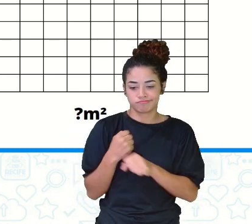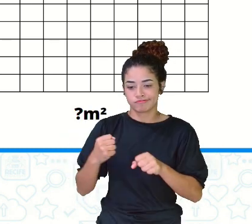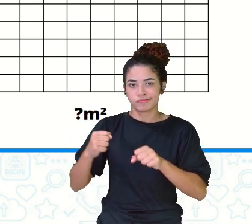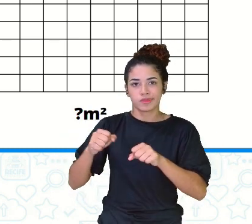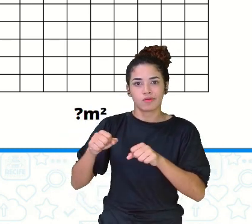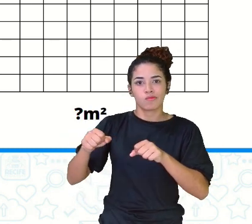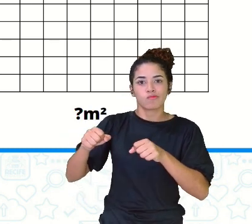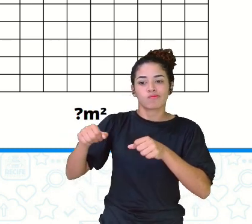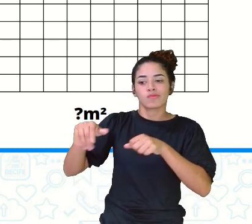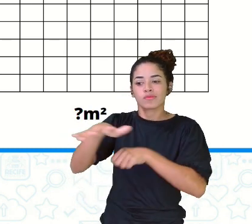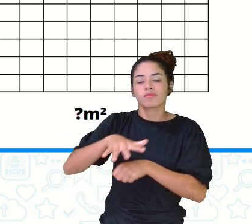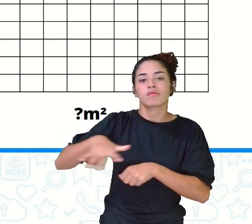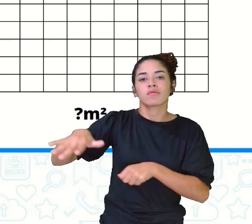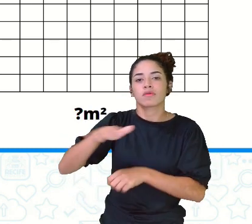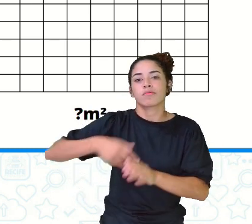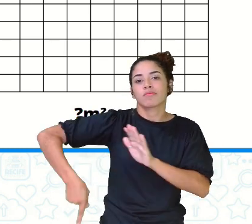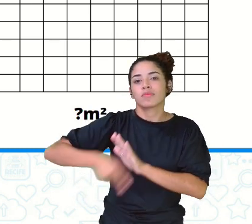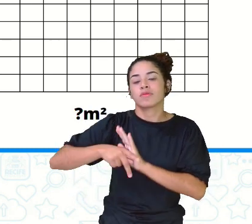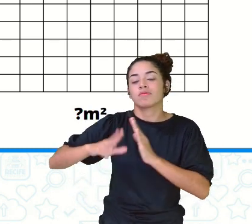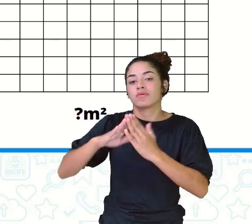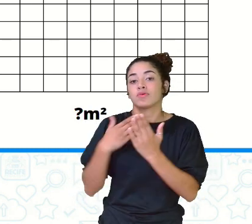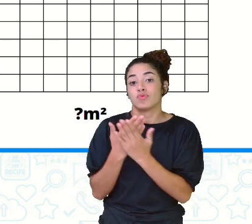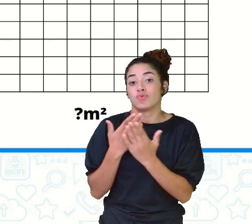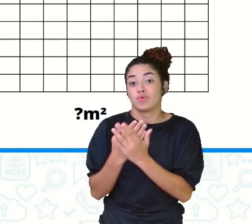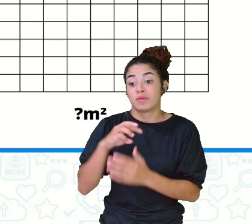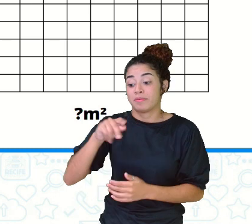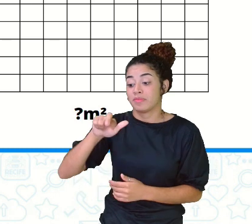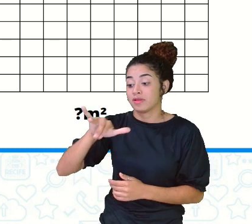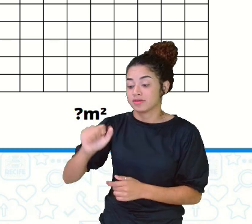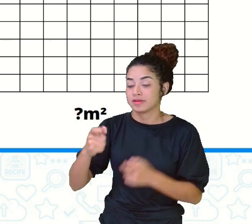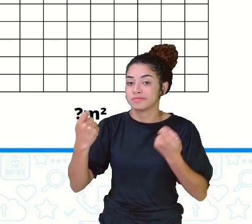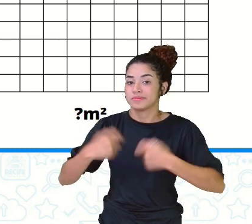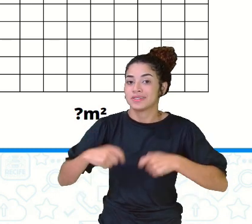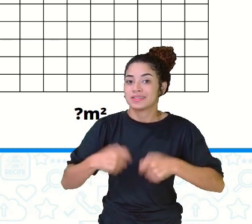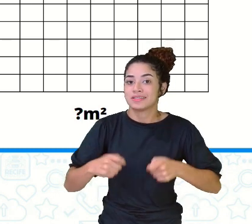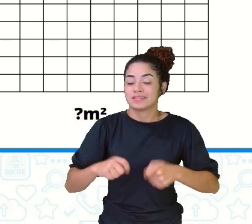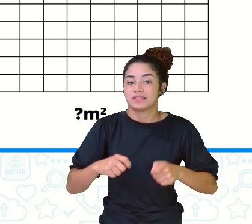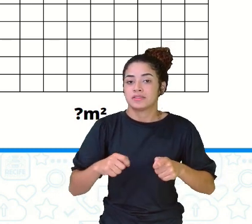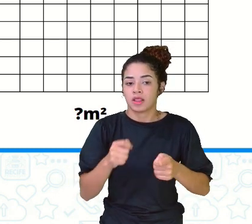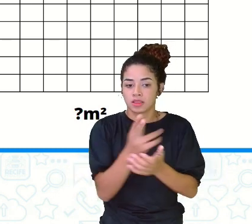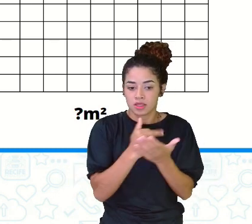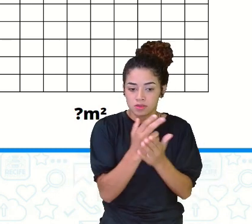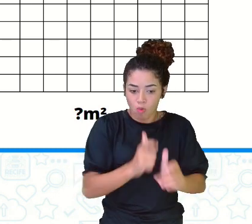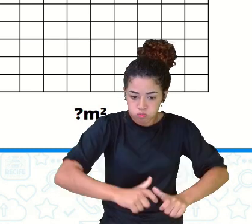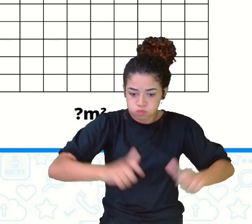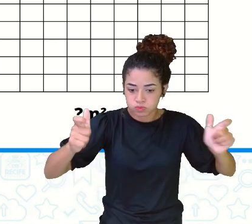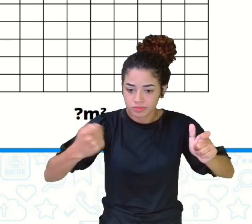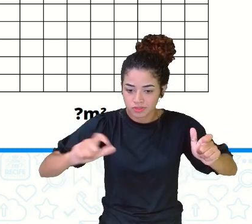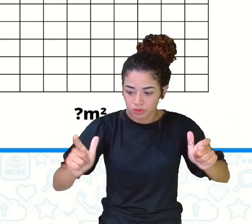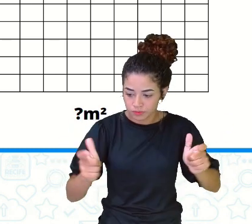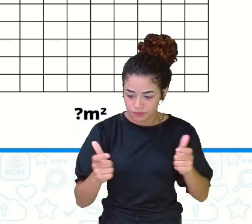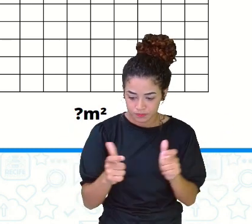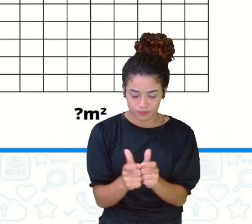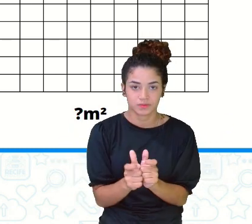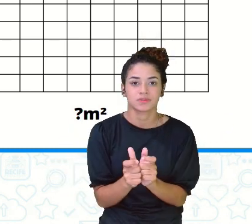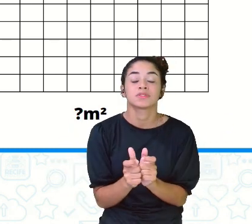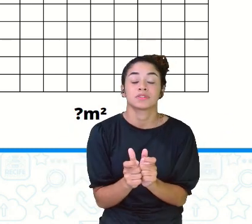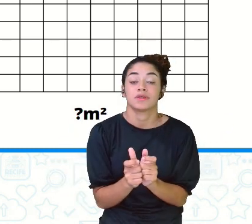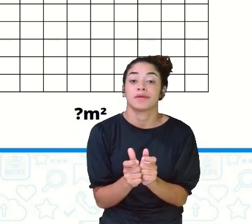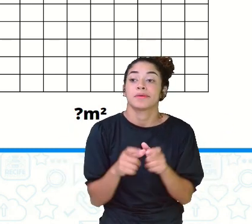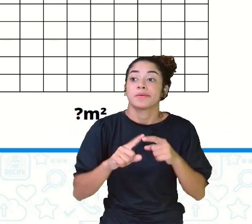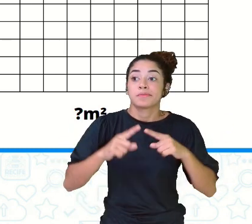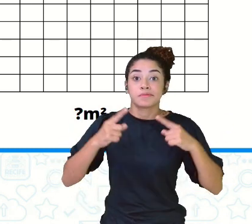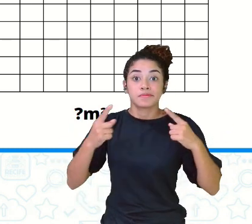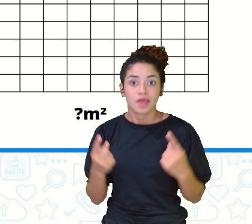de Maria, ela precisará reduzir o desenho que fez durante a aula de matemática, de modo